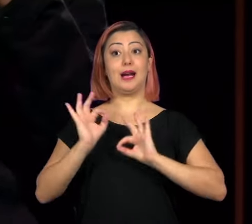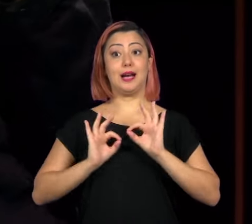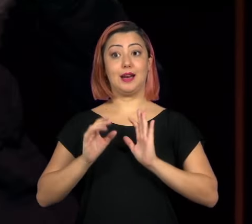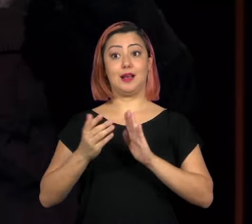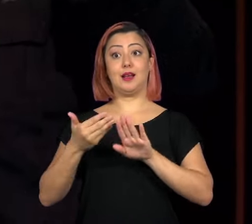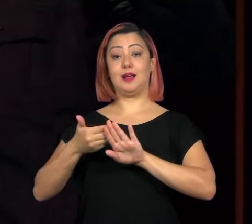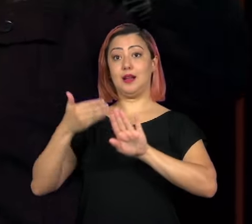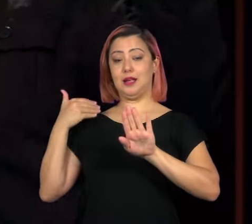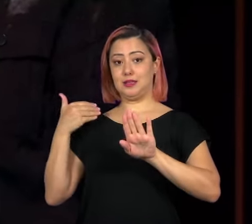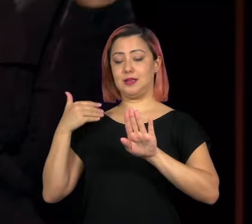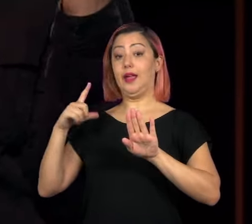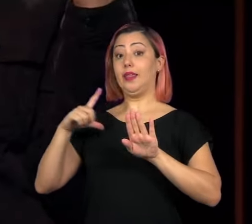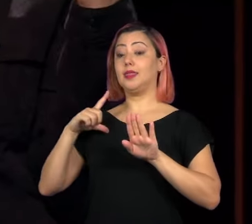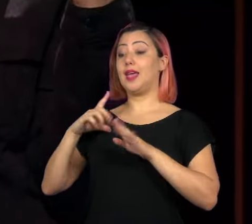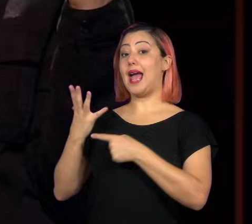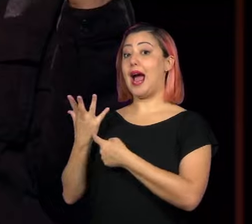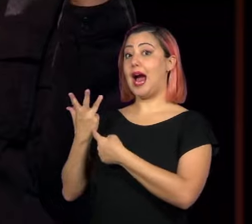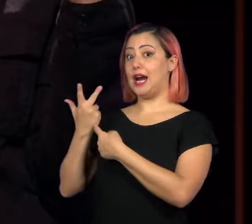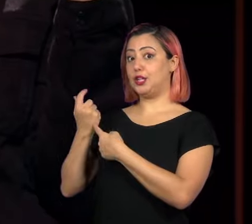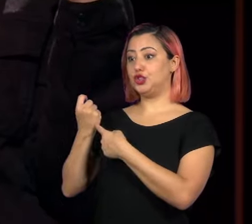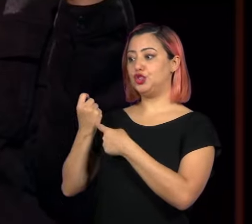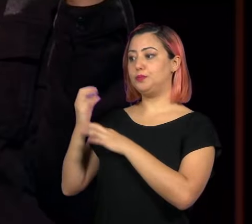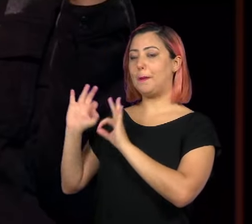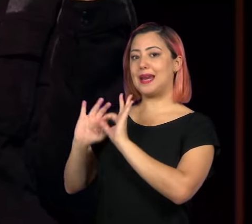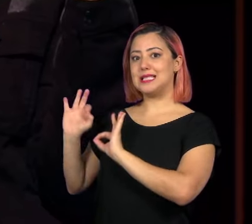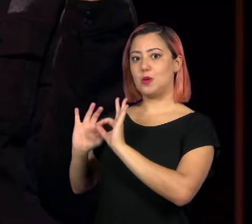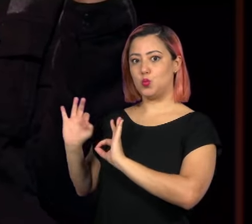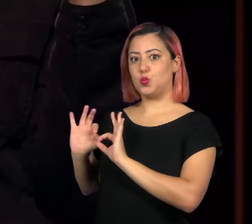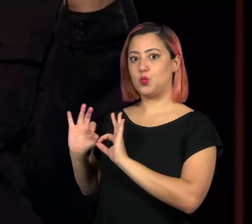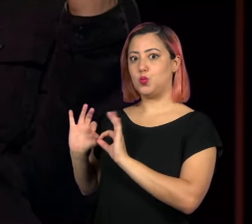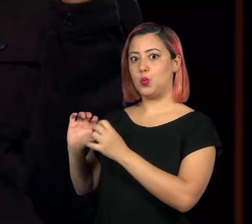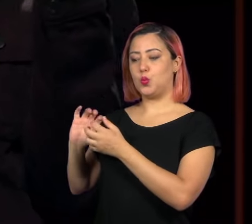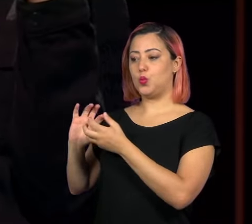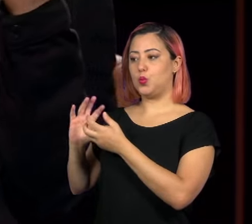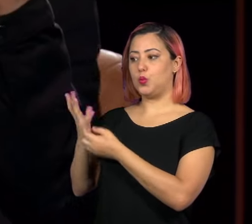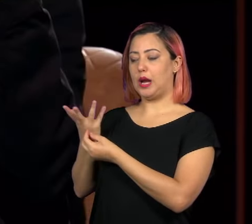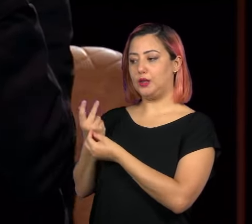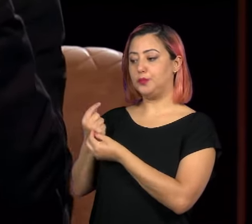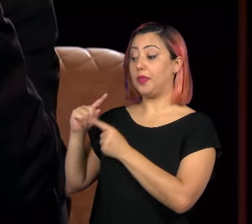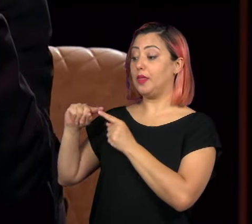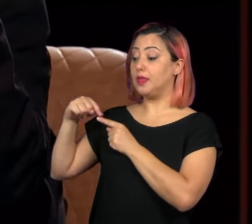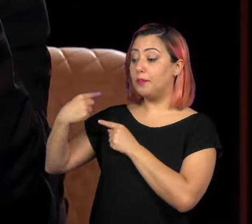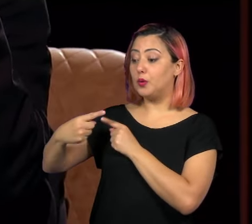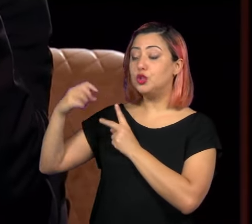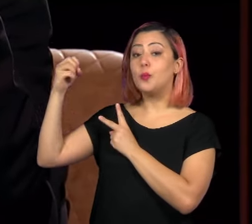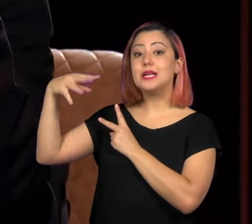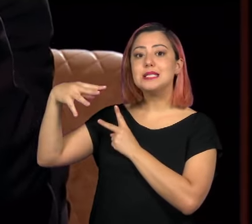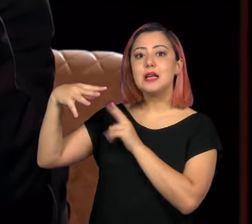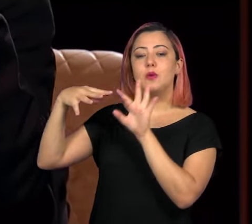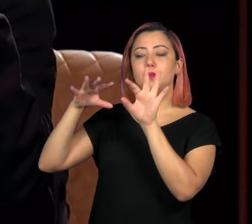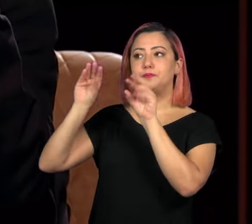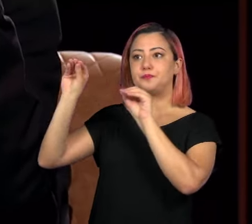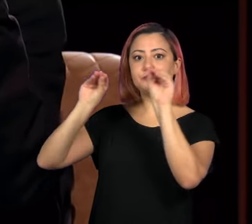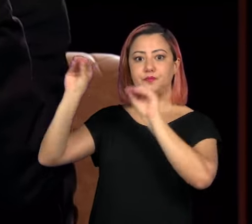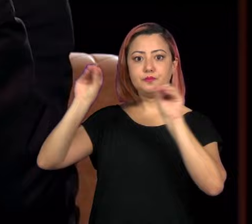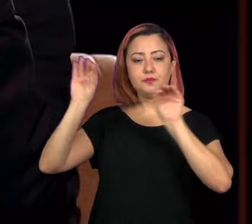Você faz a direção de arte, você faz a iluminação,